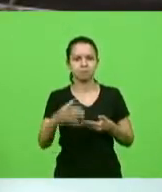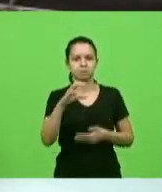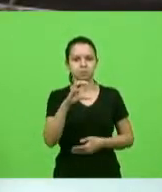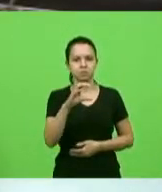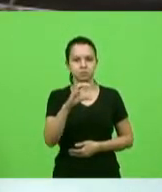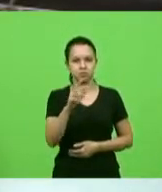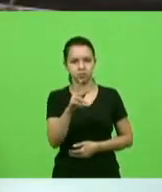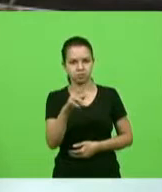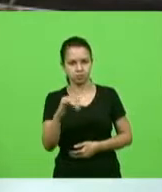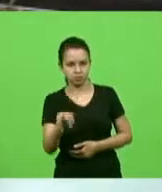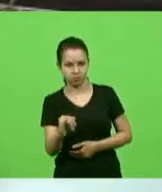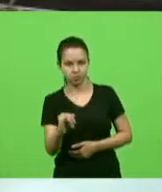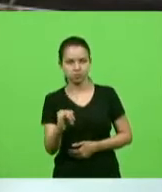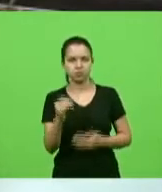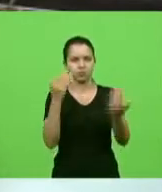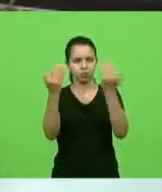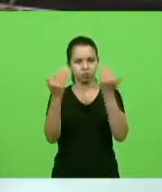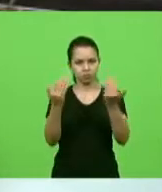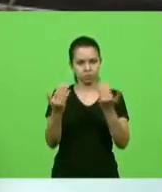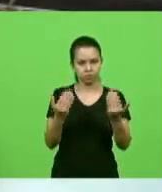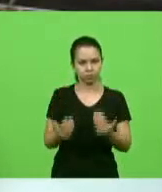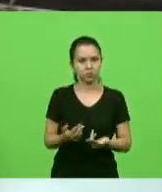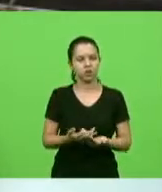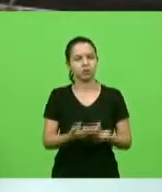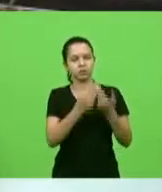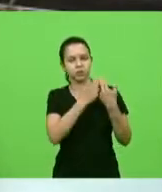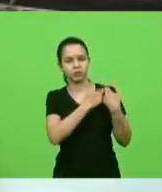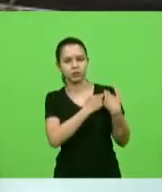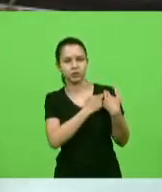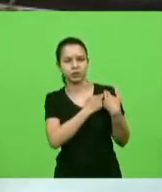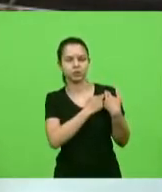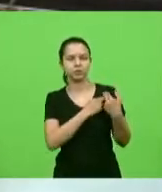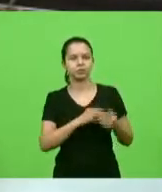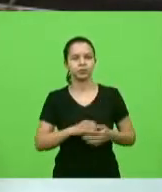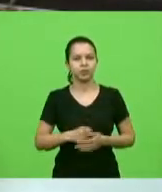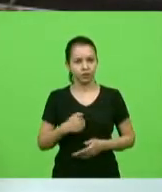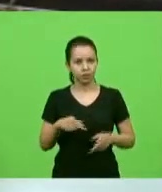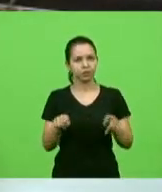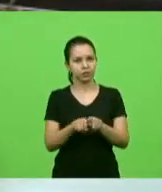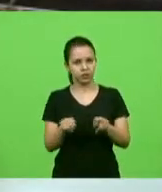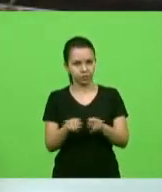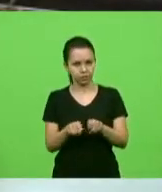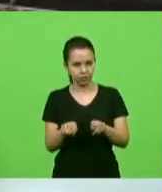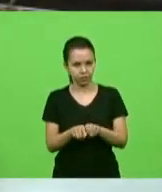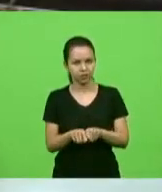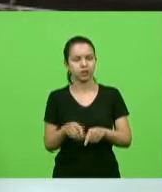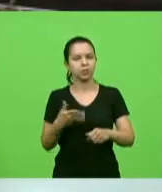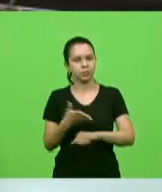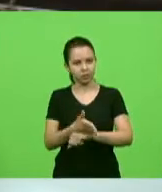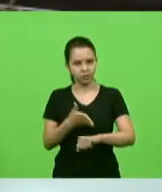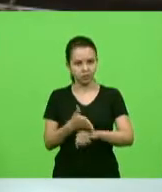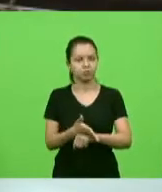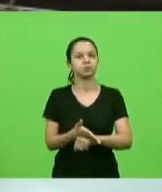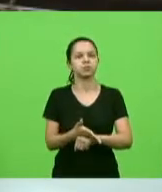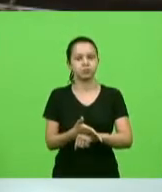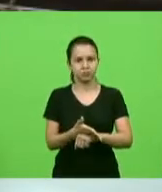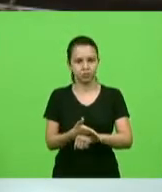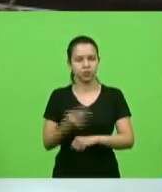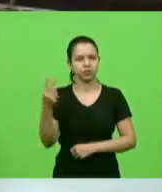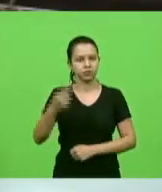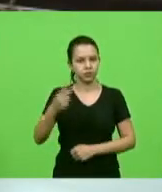CPI para apurar as responsabilidades, da qual eu também integrei na condição